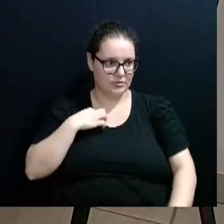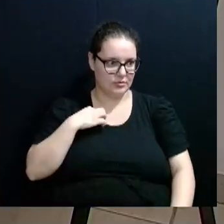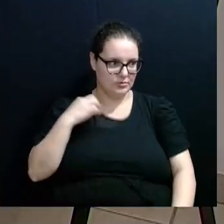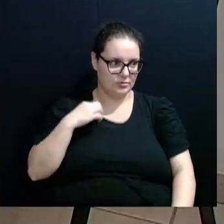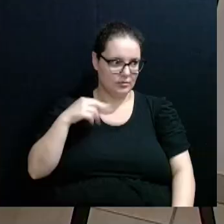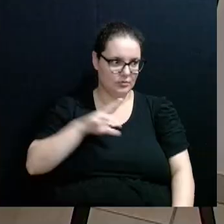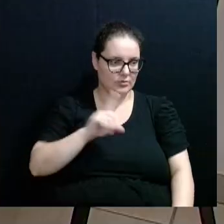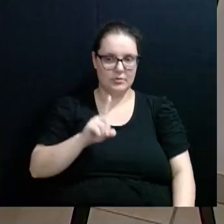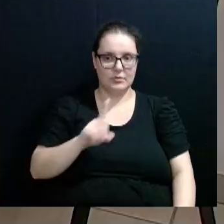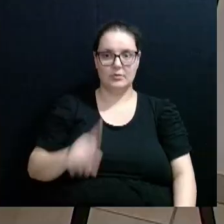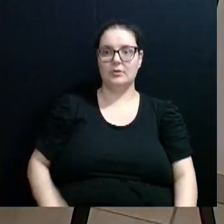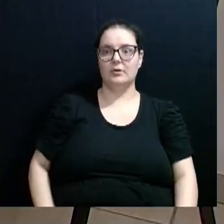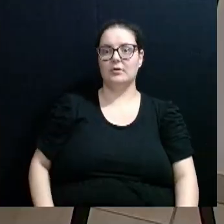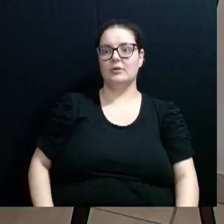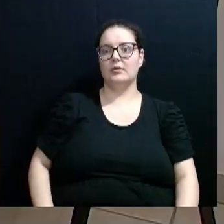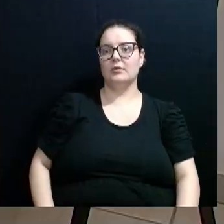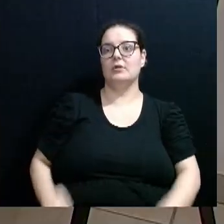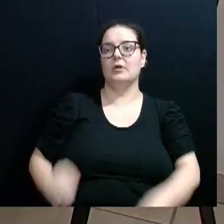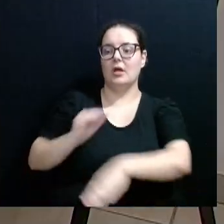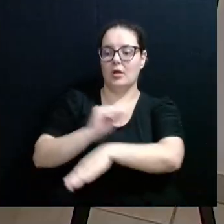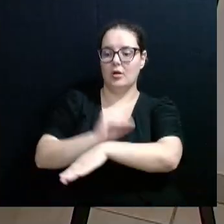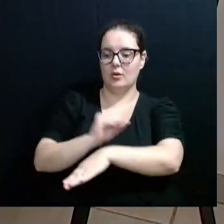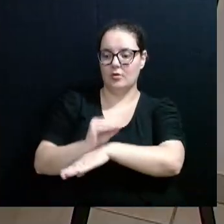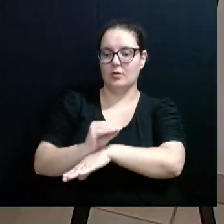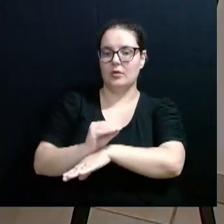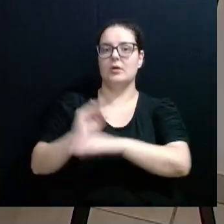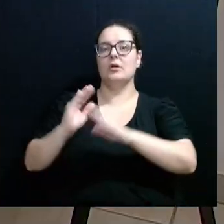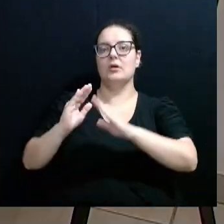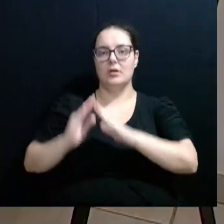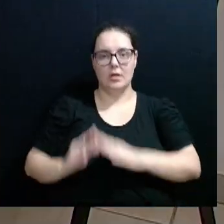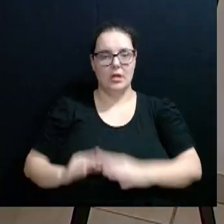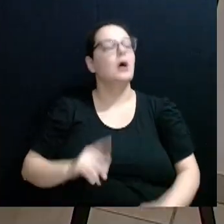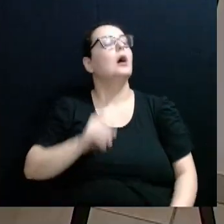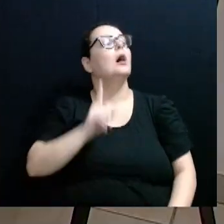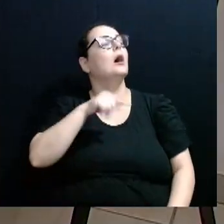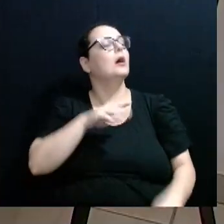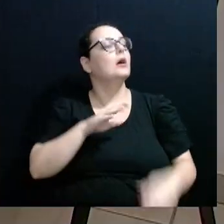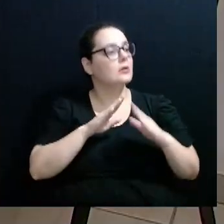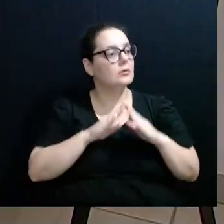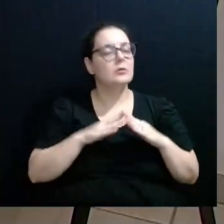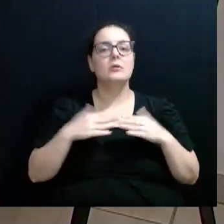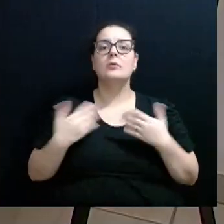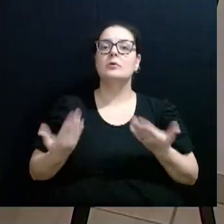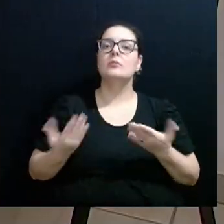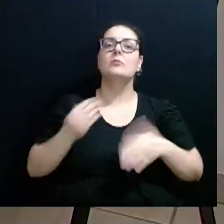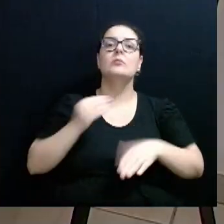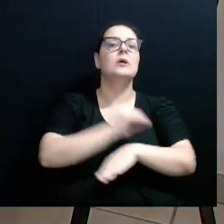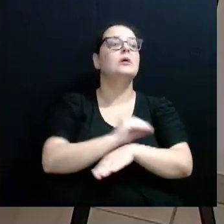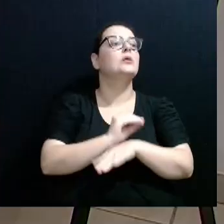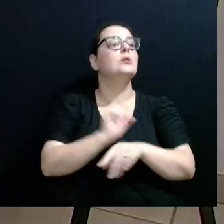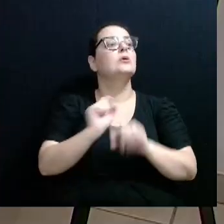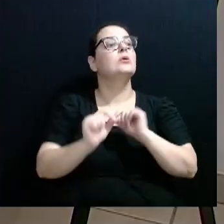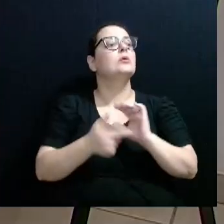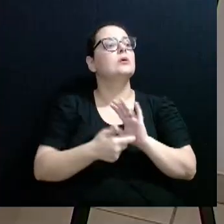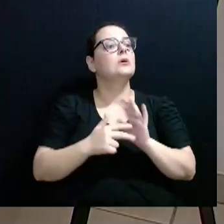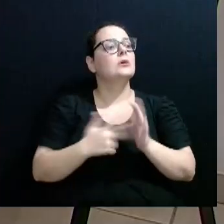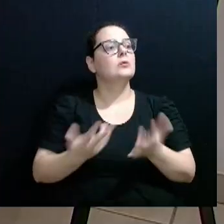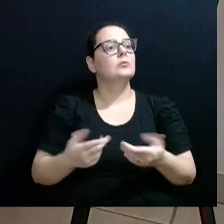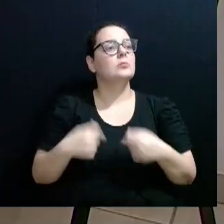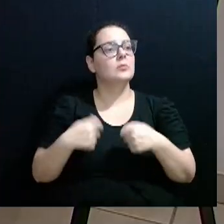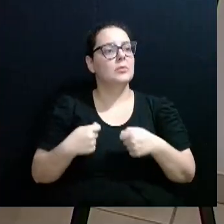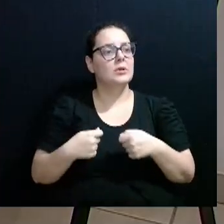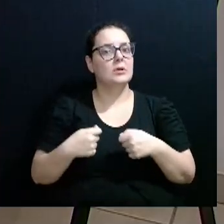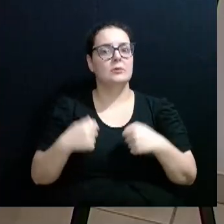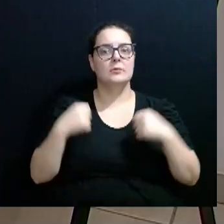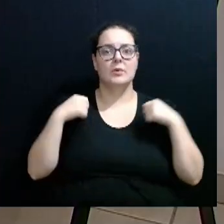cuidar delas, das Das moradoras. e Mas das cuidar em suas que demandas. sentido? Nisso que você falou? Precisa de uma mochila, precisa